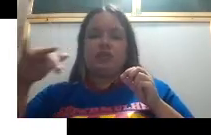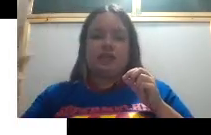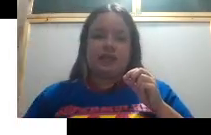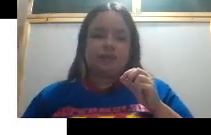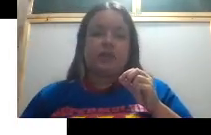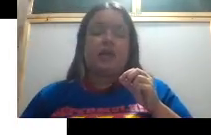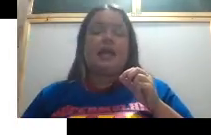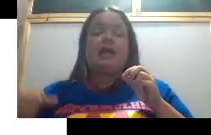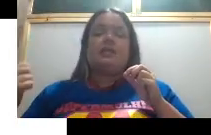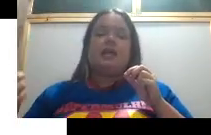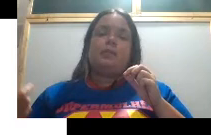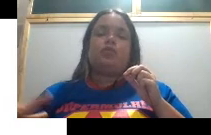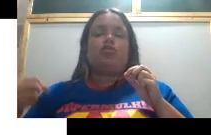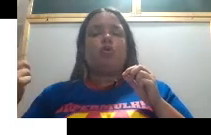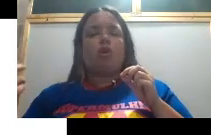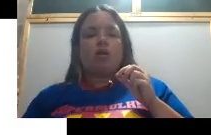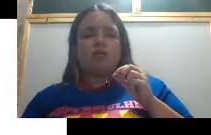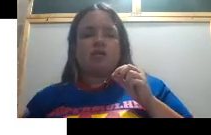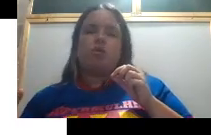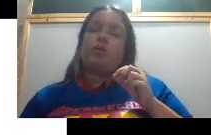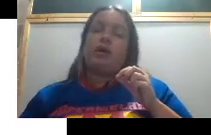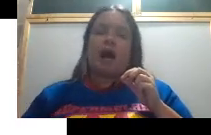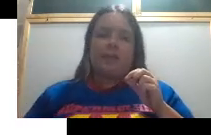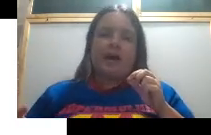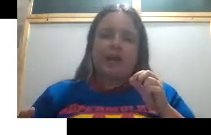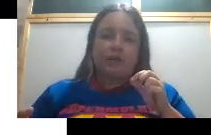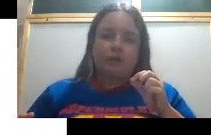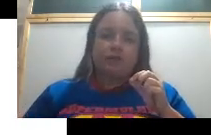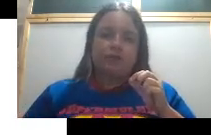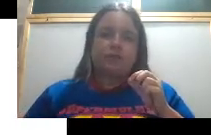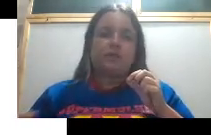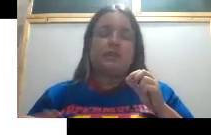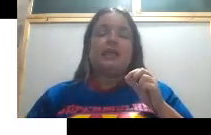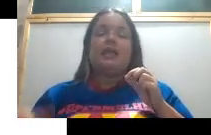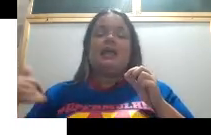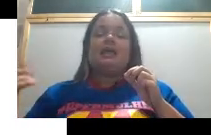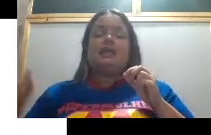toda vez de Aí temos o losango Amarelo